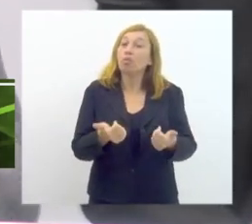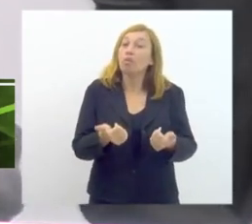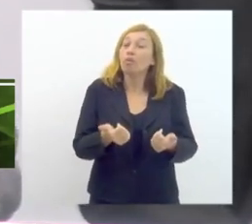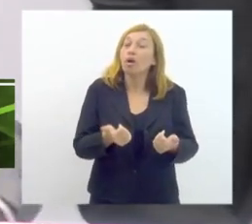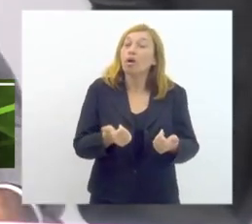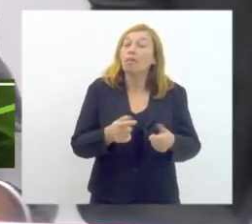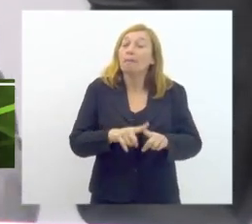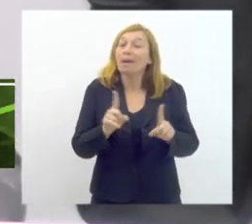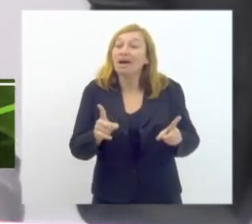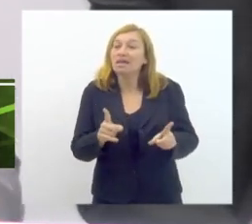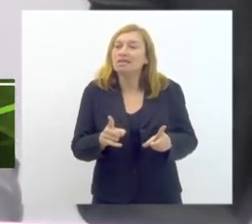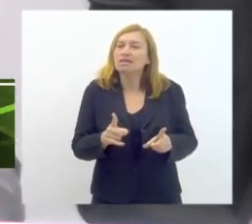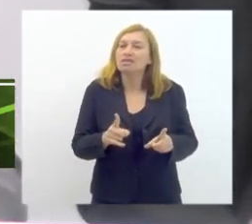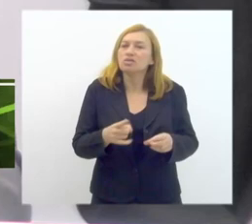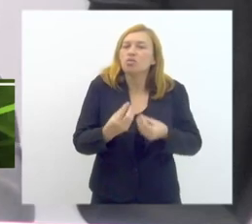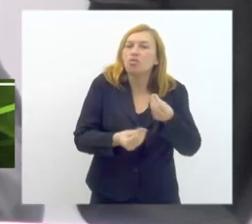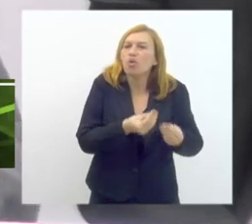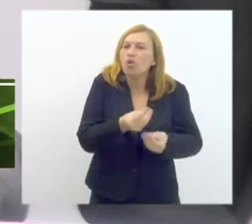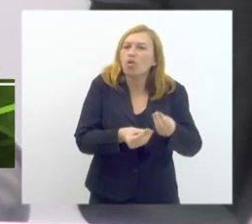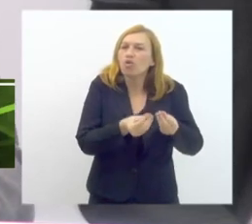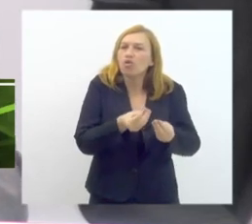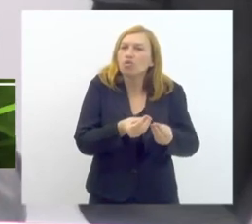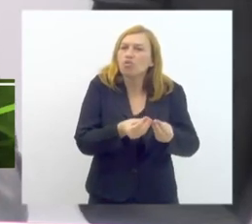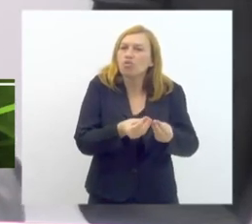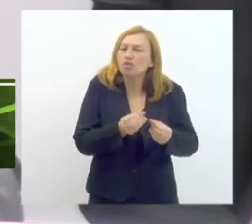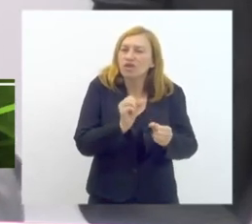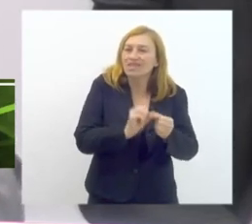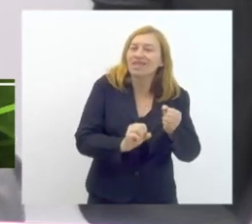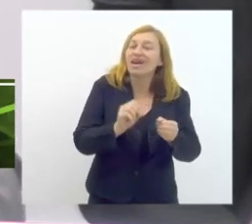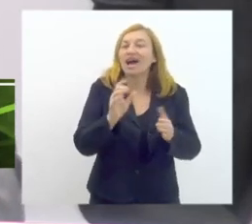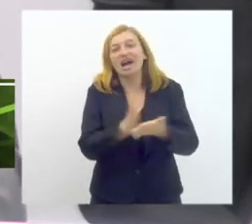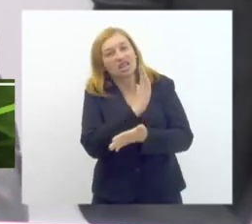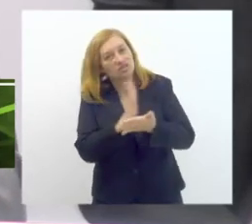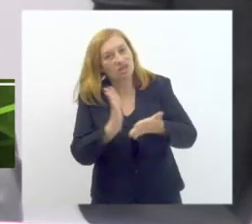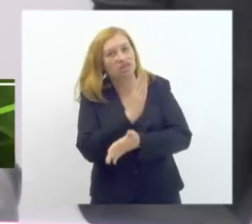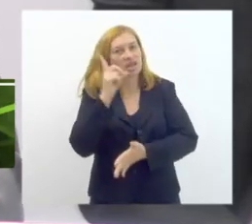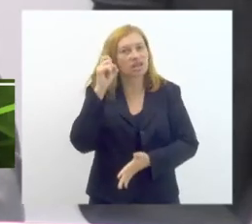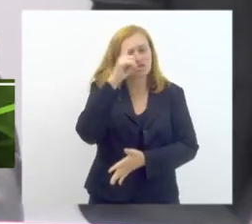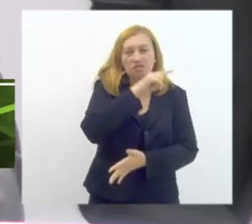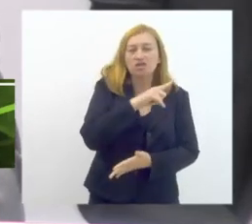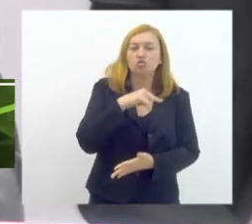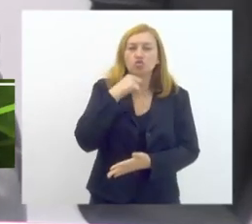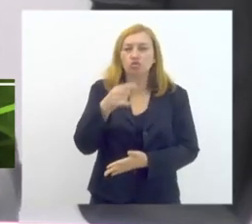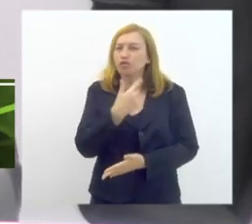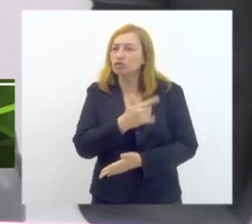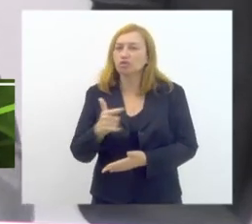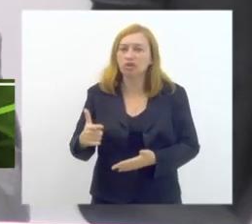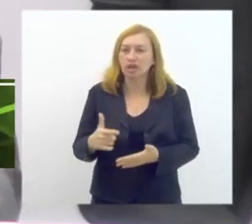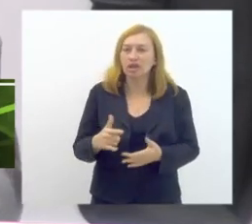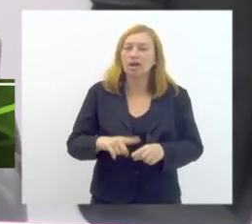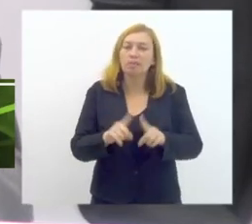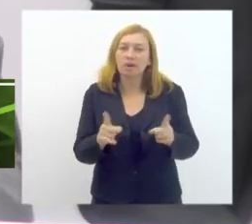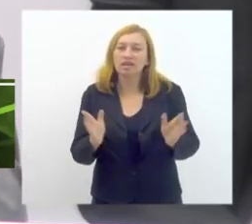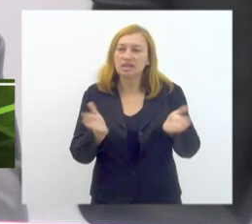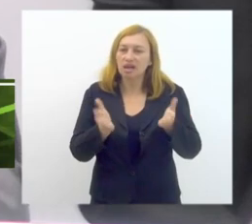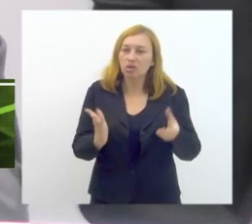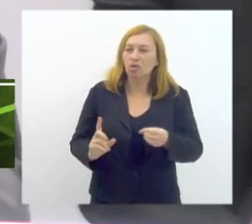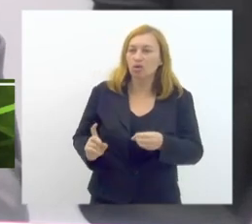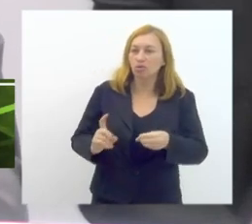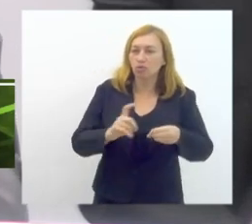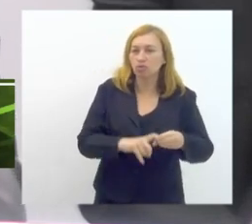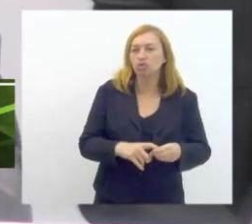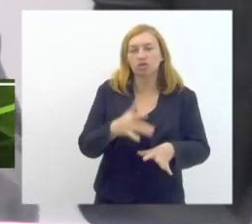mas a forma de implantação muitas vezes é difícil. E eu não tenho dúvida que, através dos consórcios de